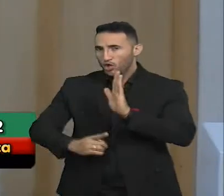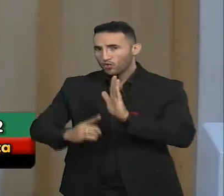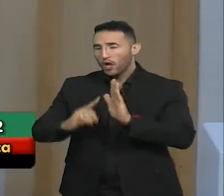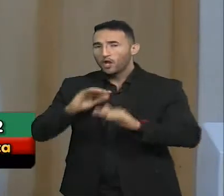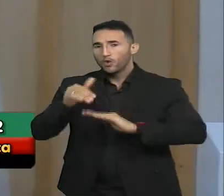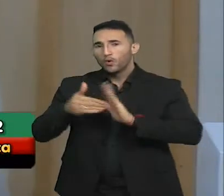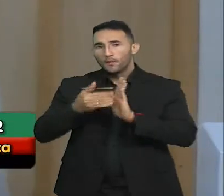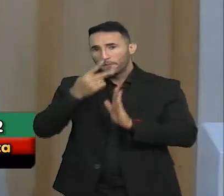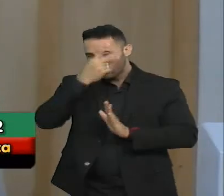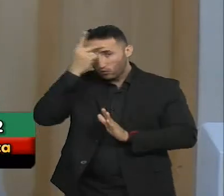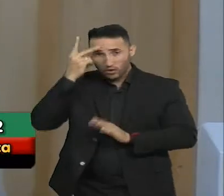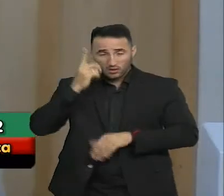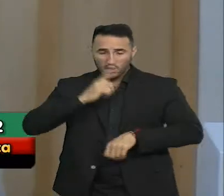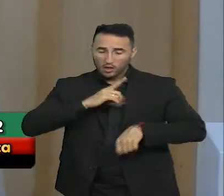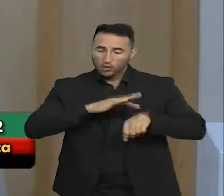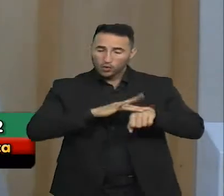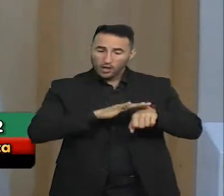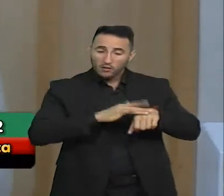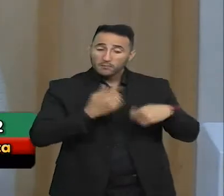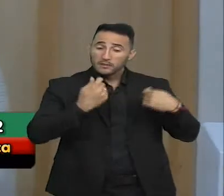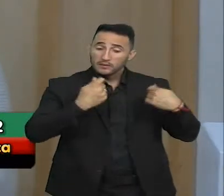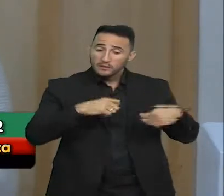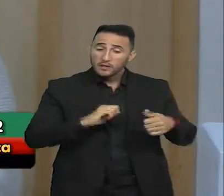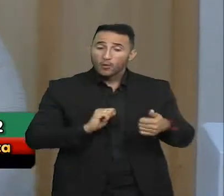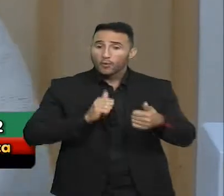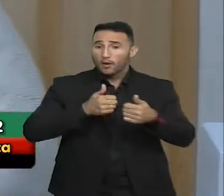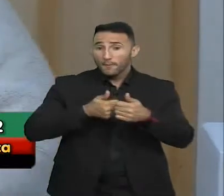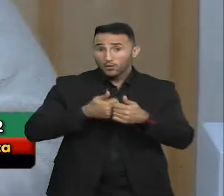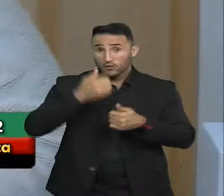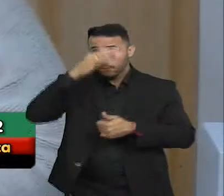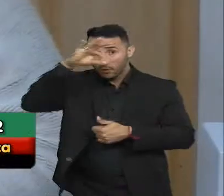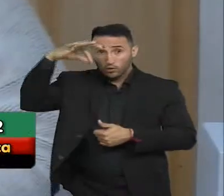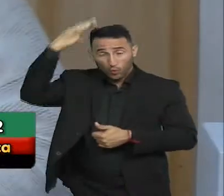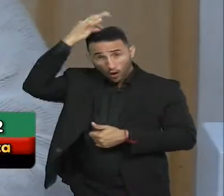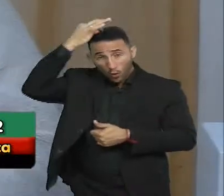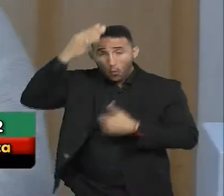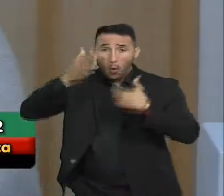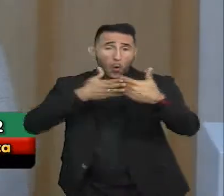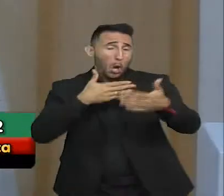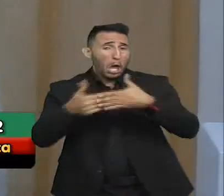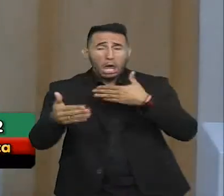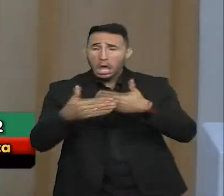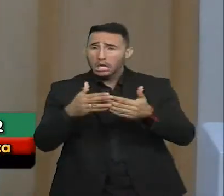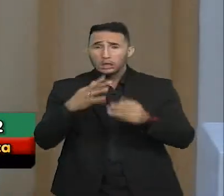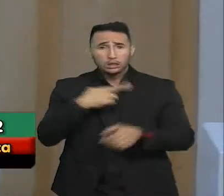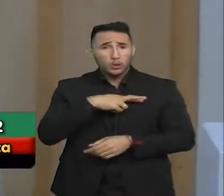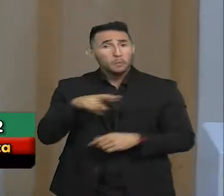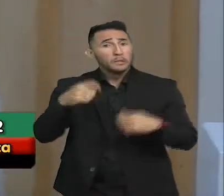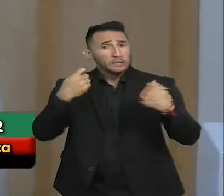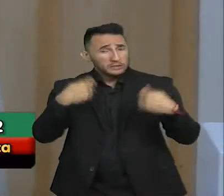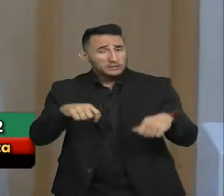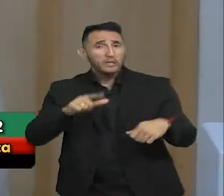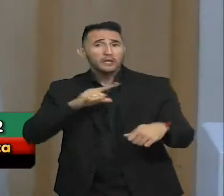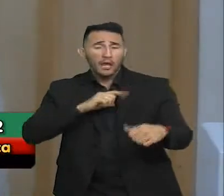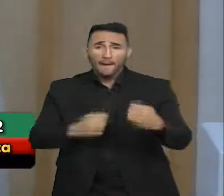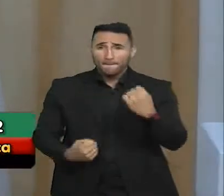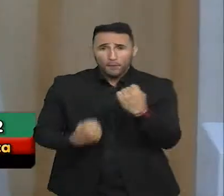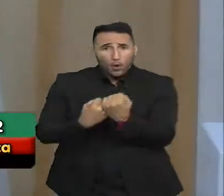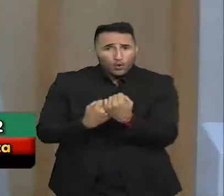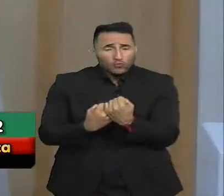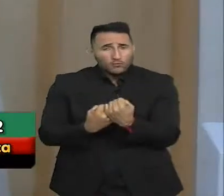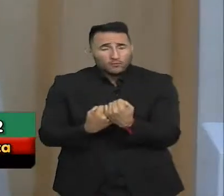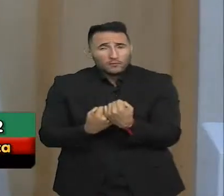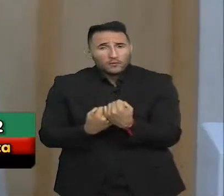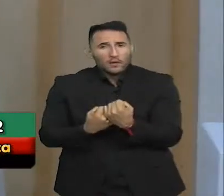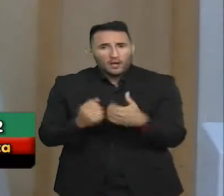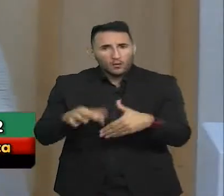a toda pessoa que estiver doente ter esse acompanhamento espiritual, independente da religião. Né? Entretanto, até, por